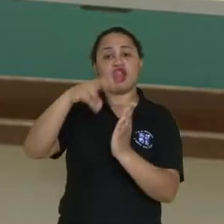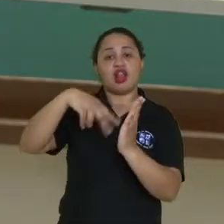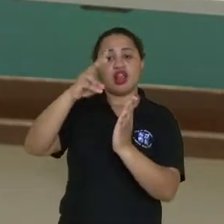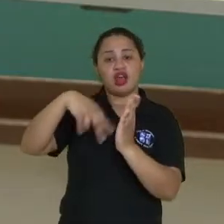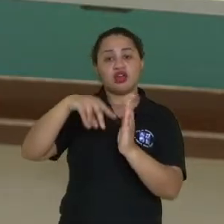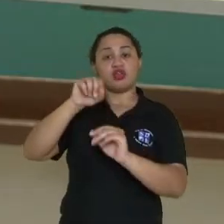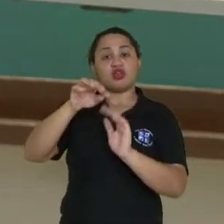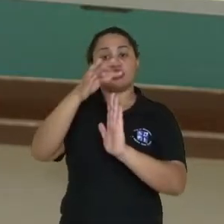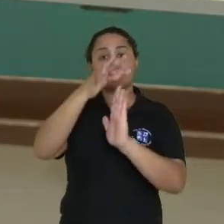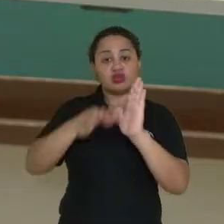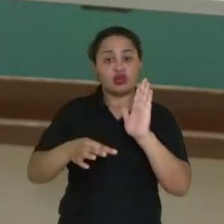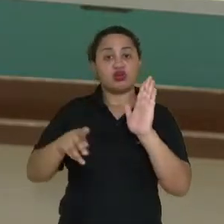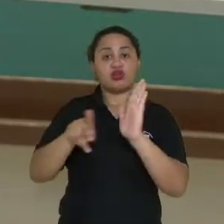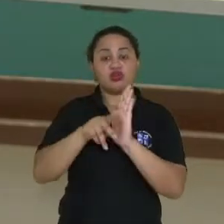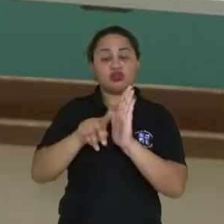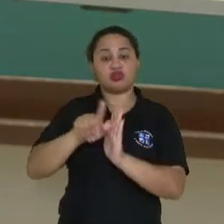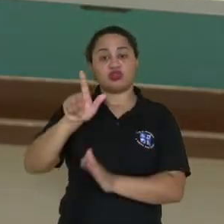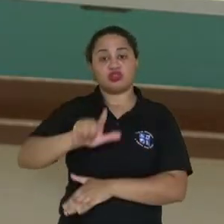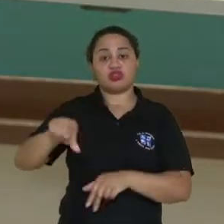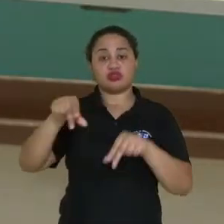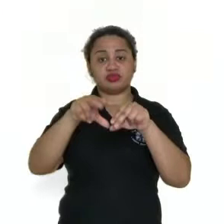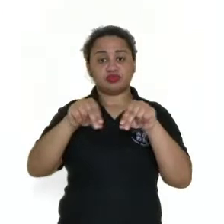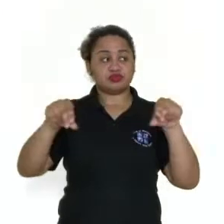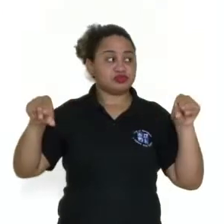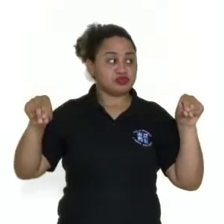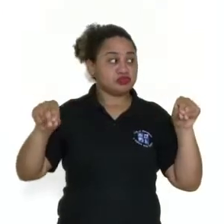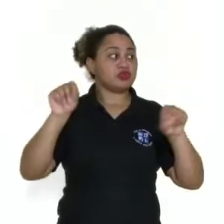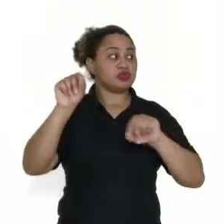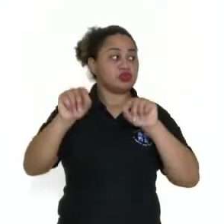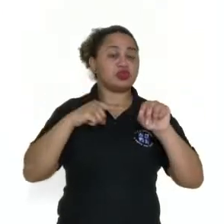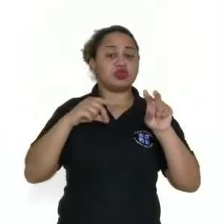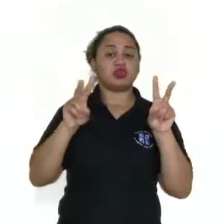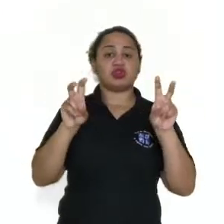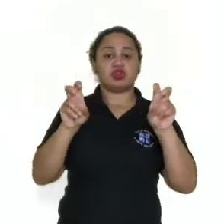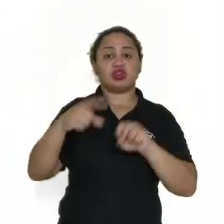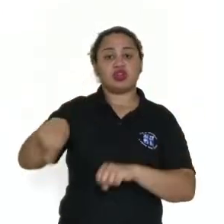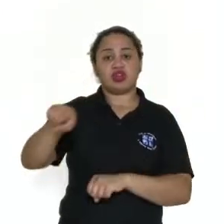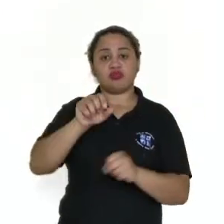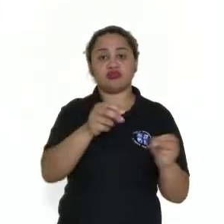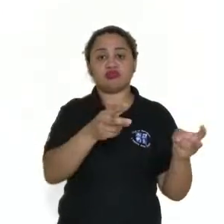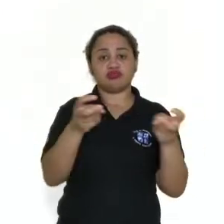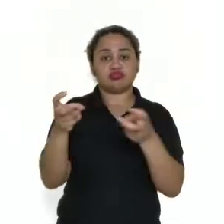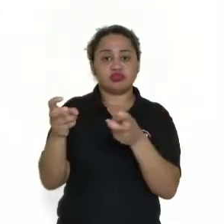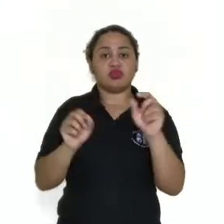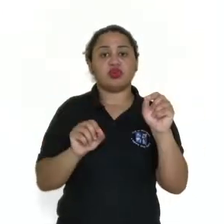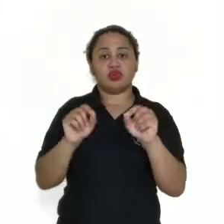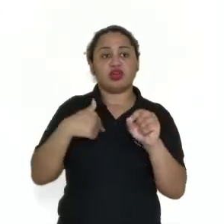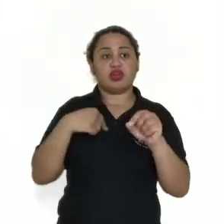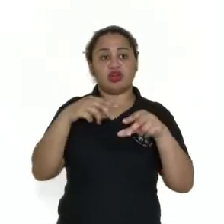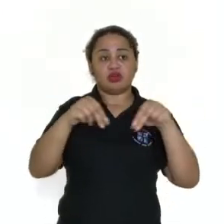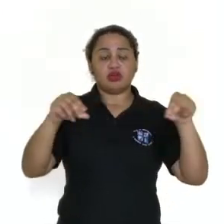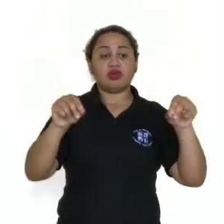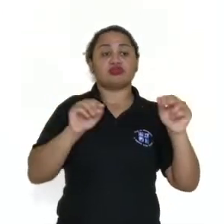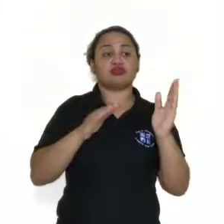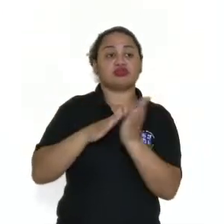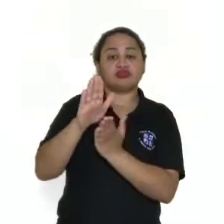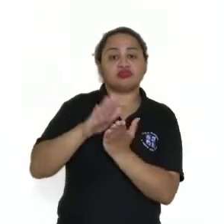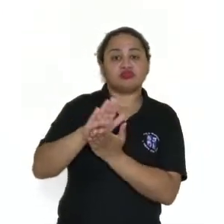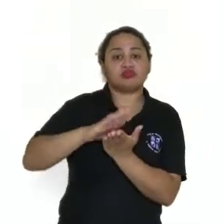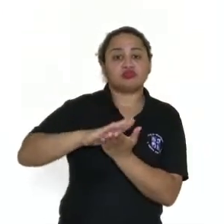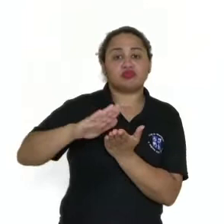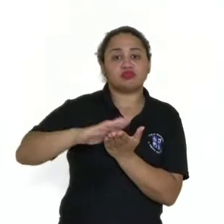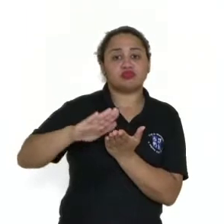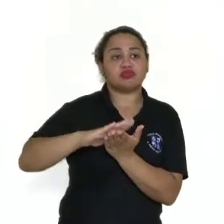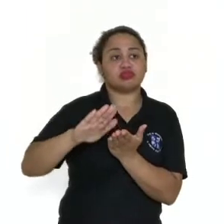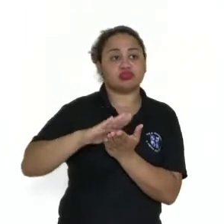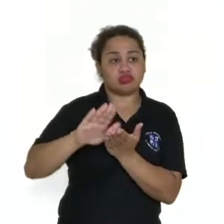de um texto aqui da literatura de cordel, cujo título, como vocês podem ver, é Cordel do Consumidor, da autora